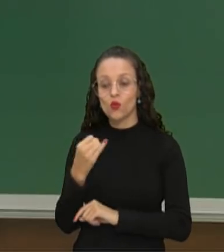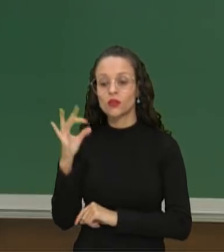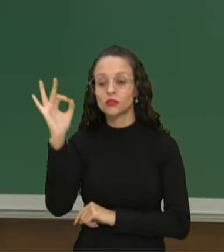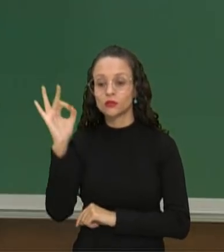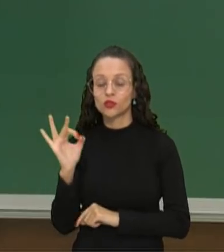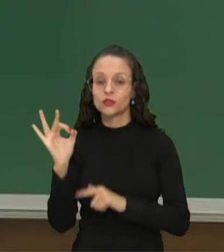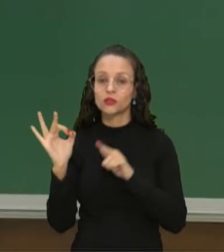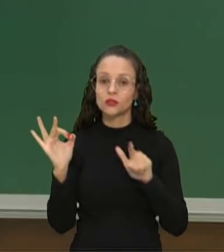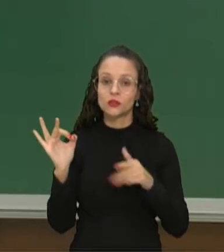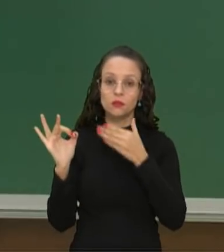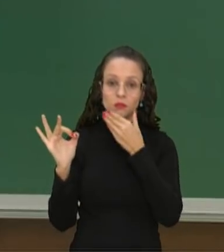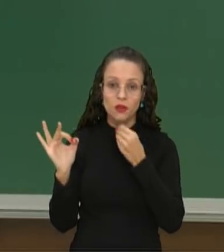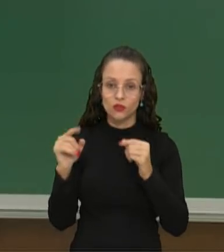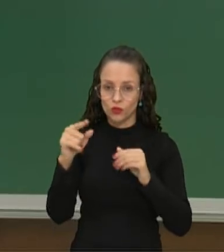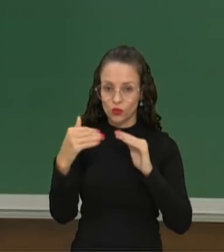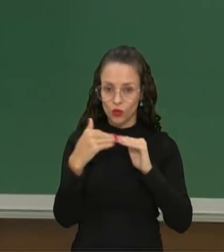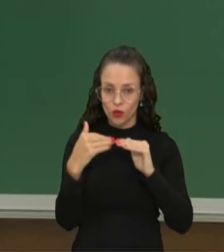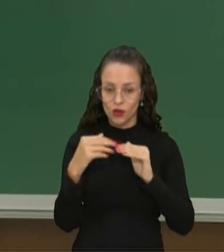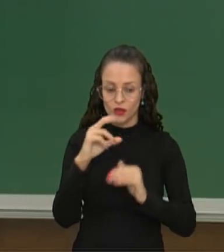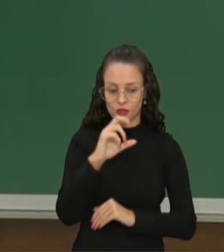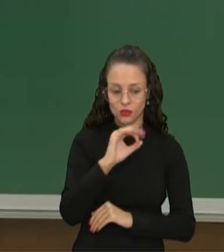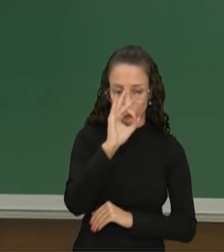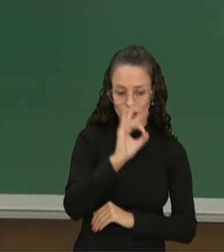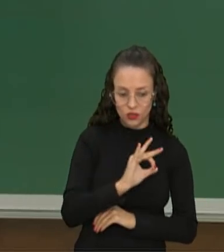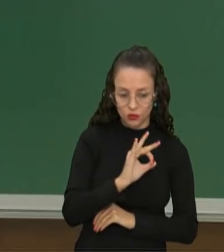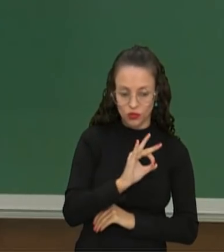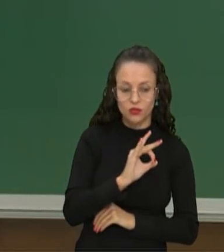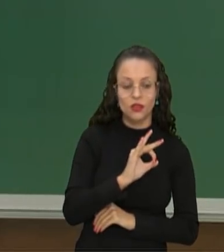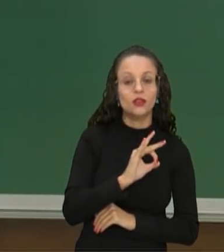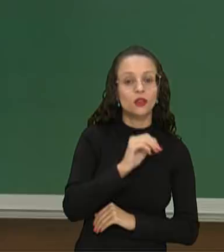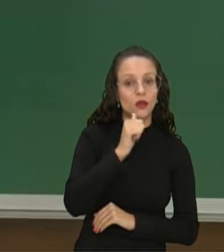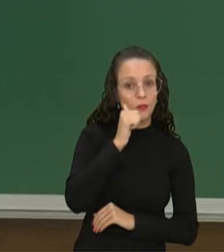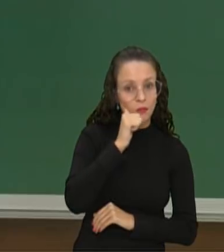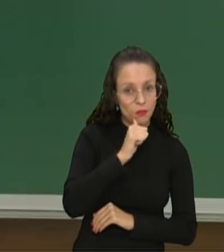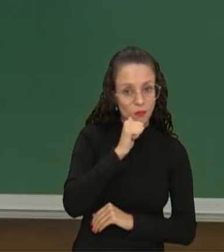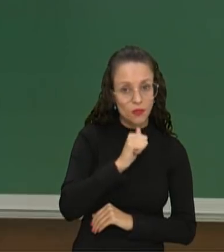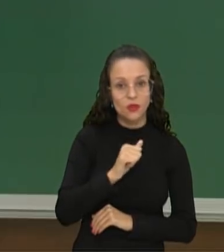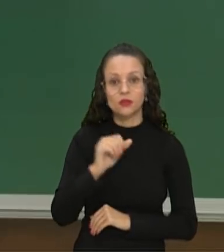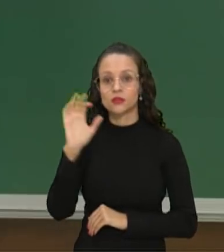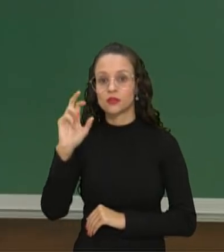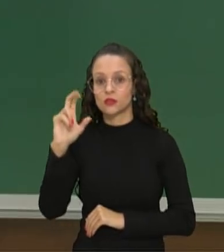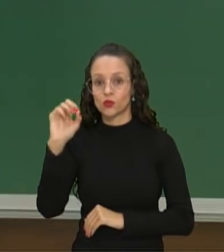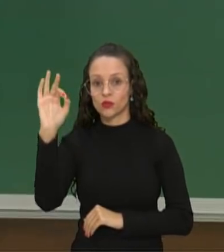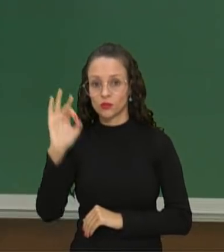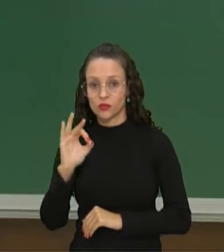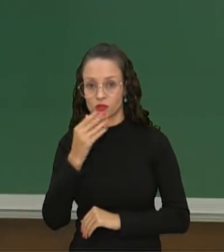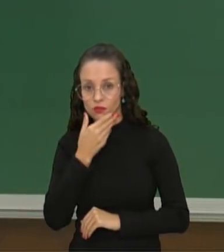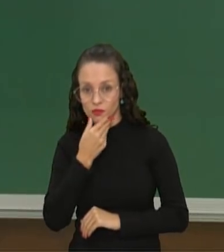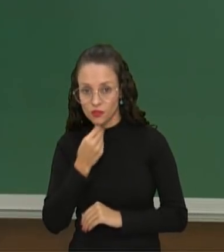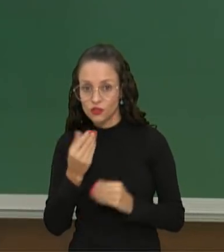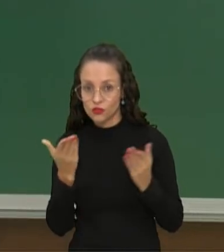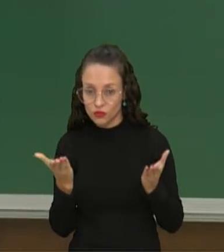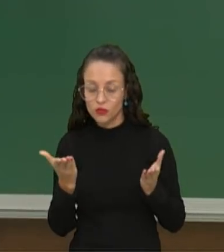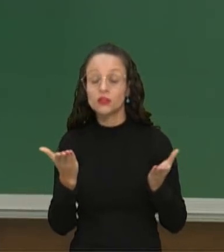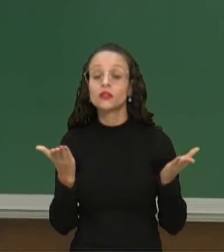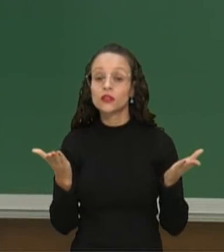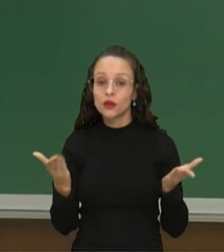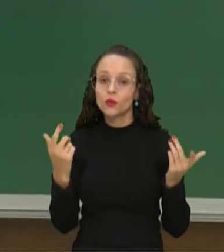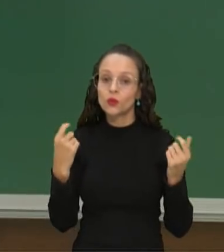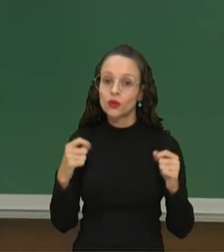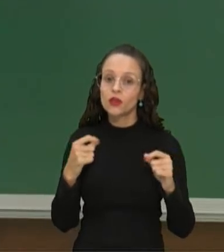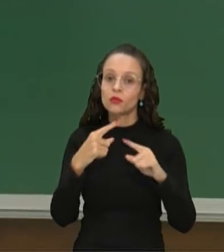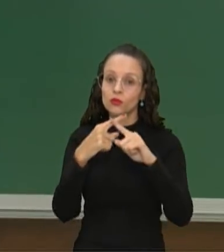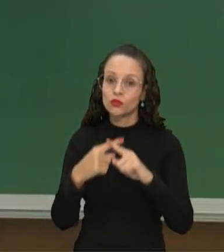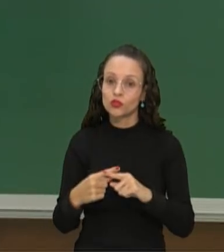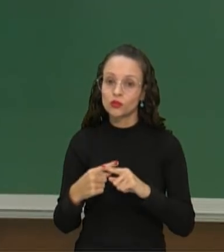um macho. Vocês concordam comigo que eu tenho 50% de chance de nascer um macho, 50% de chance de nascer uma fêmea? Então, eu tenho que